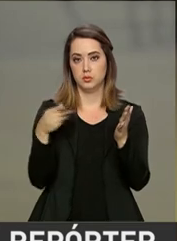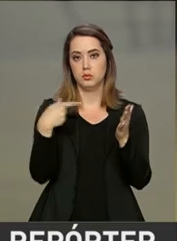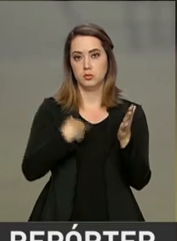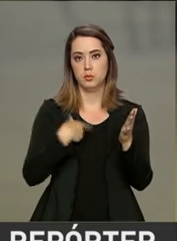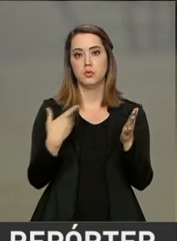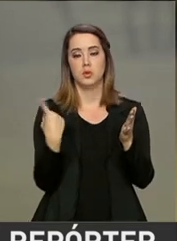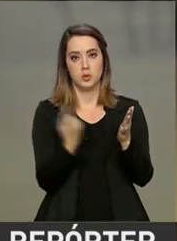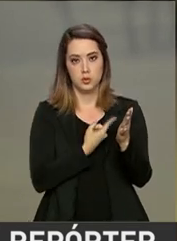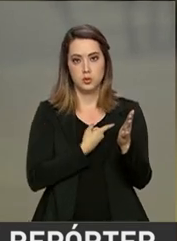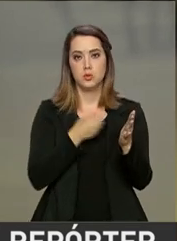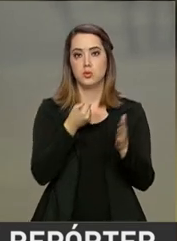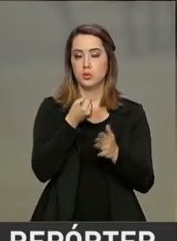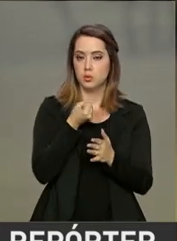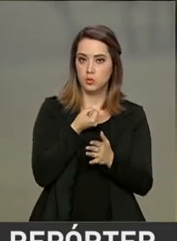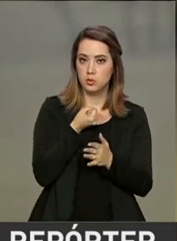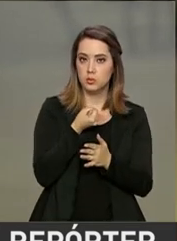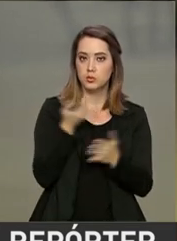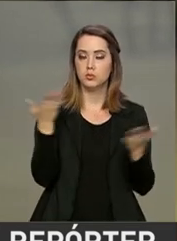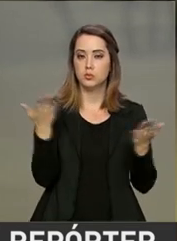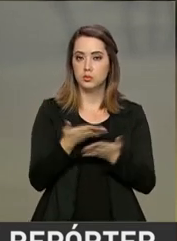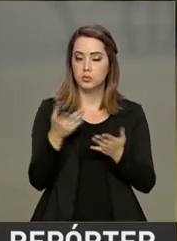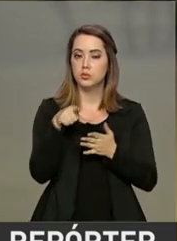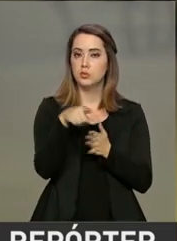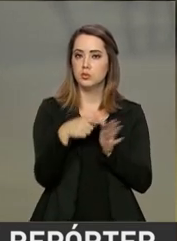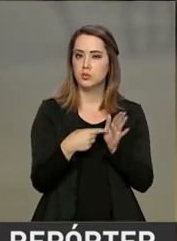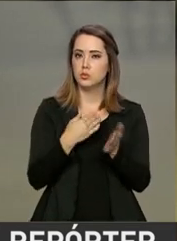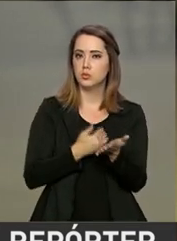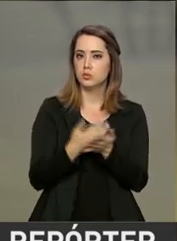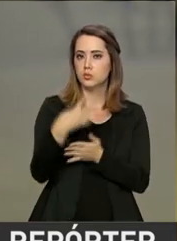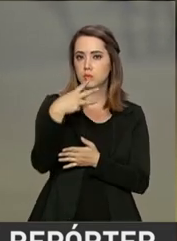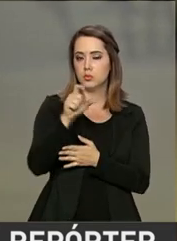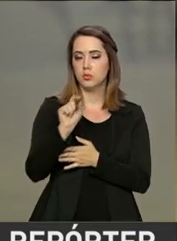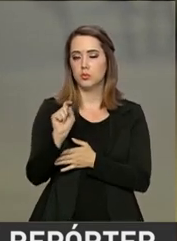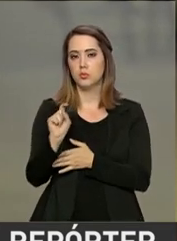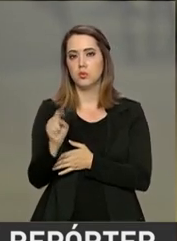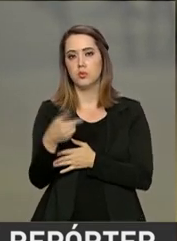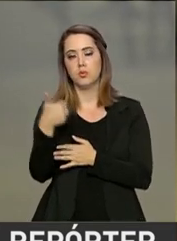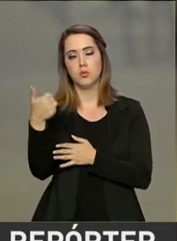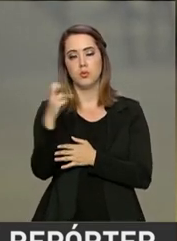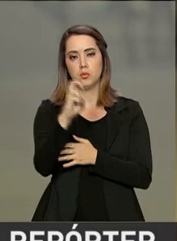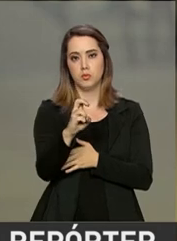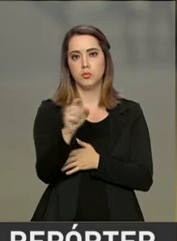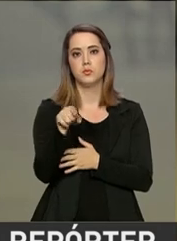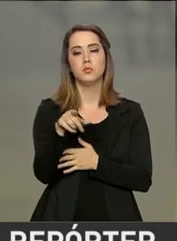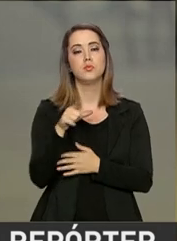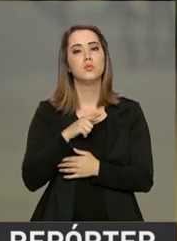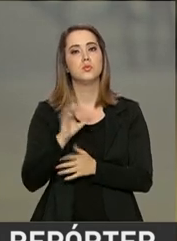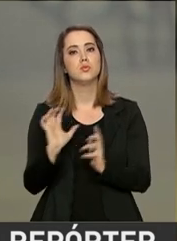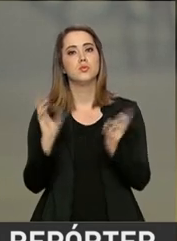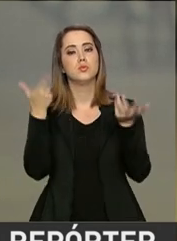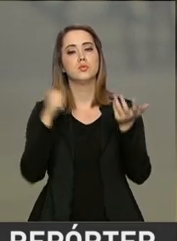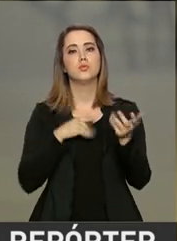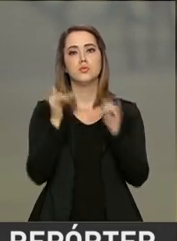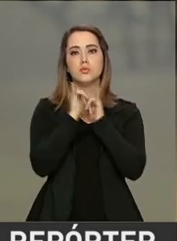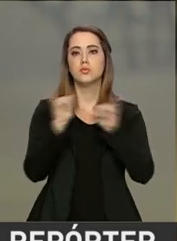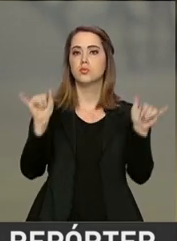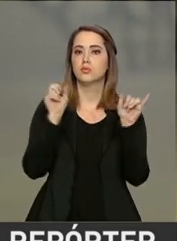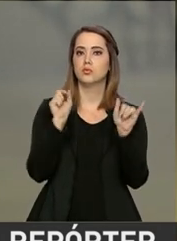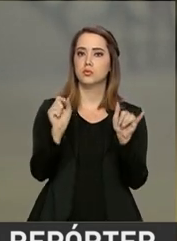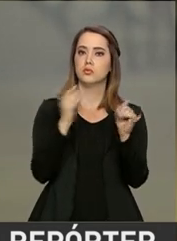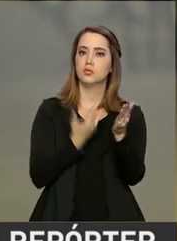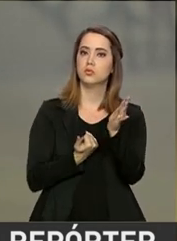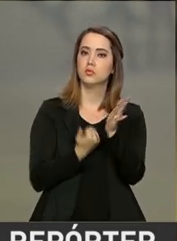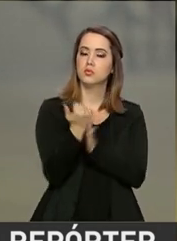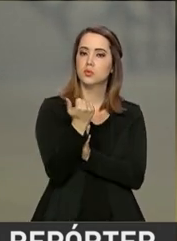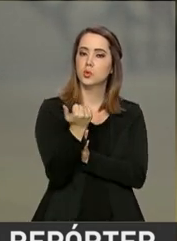Transmite ao vivo a cerimônia a partir das 3:15 essa cerimônia ela vai ser para anunciar a o início